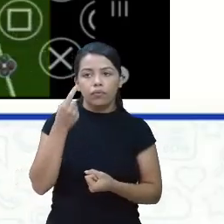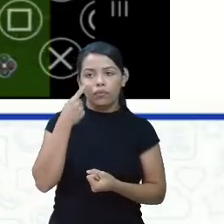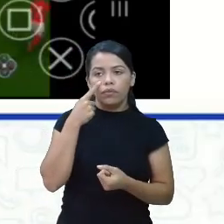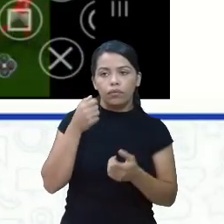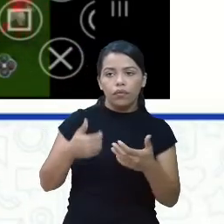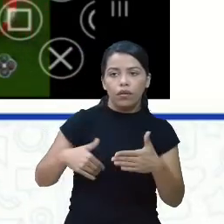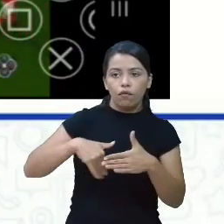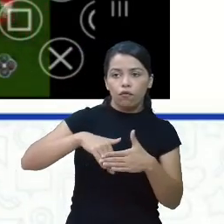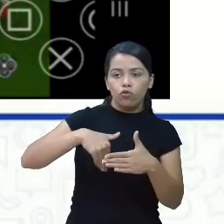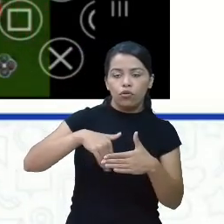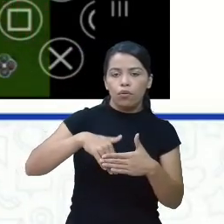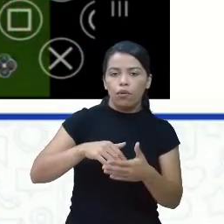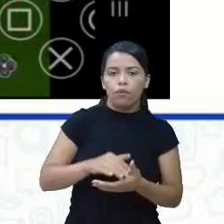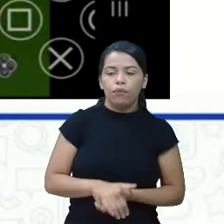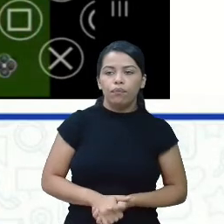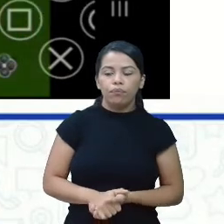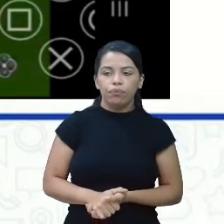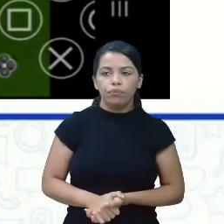Kimpembe.